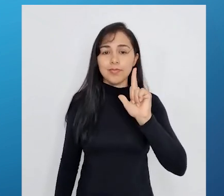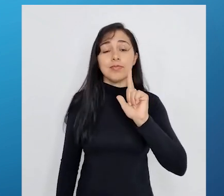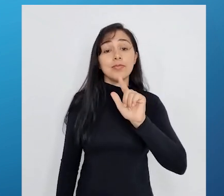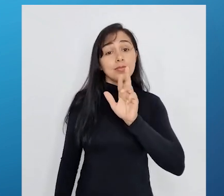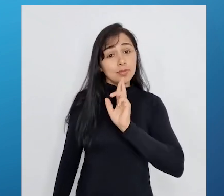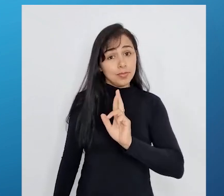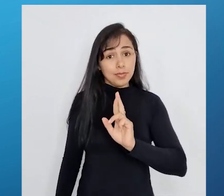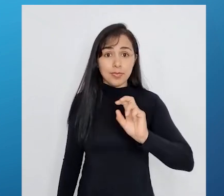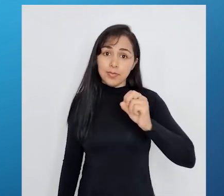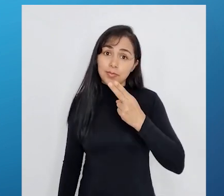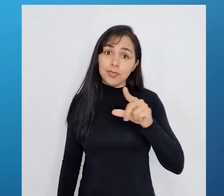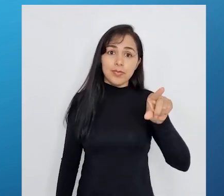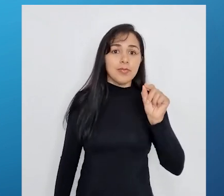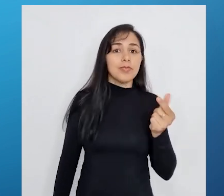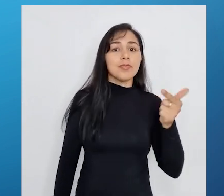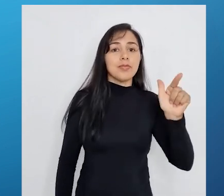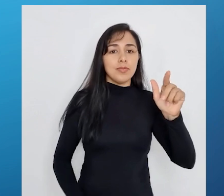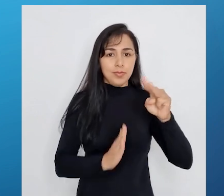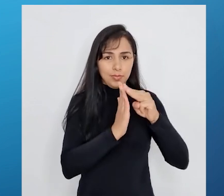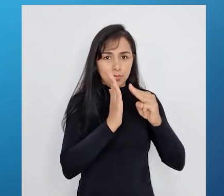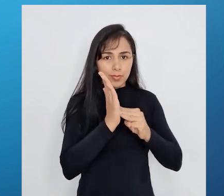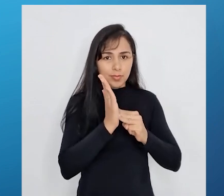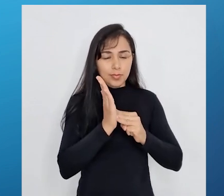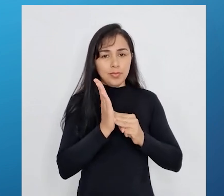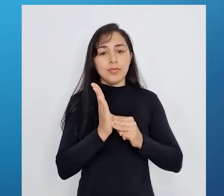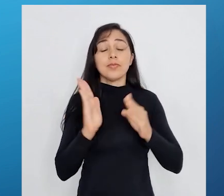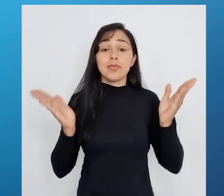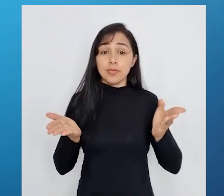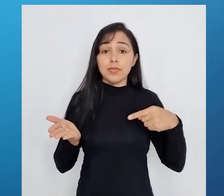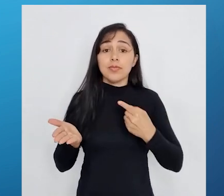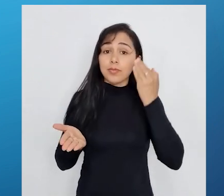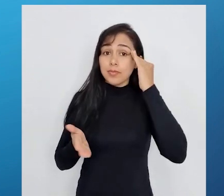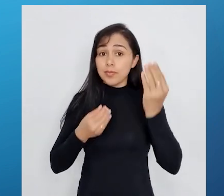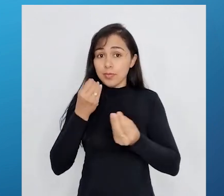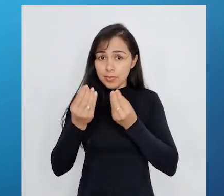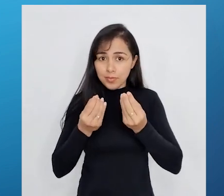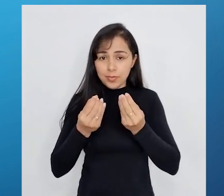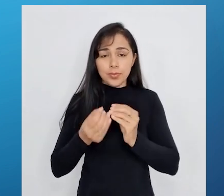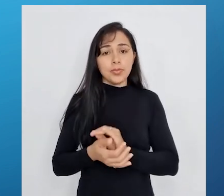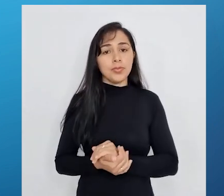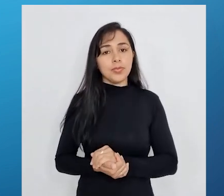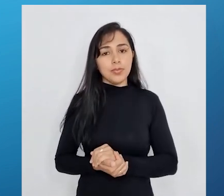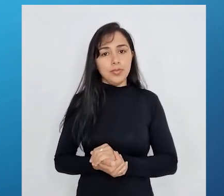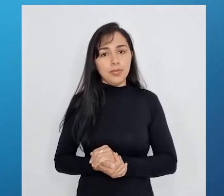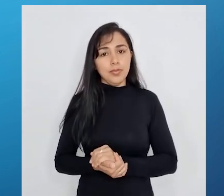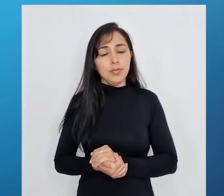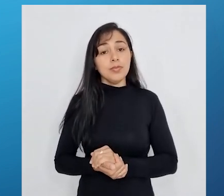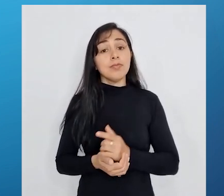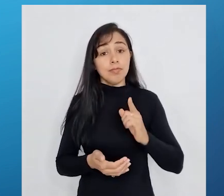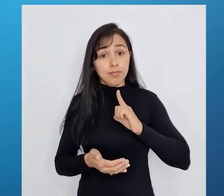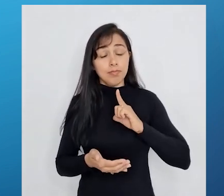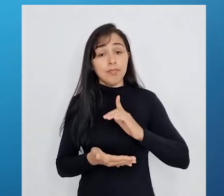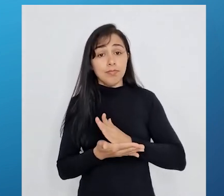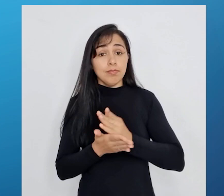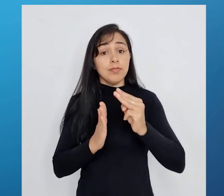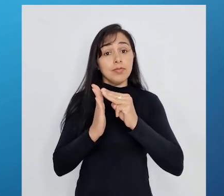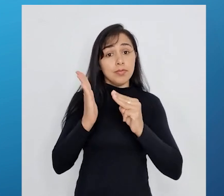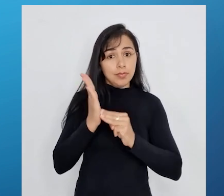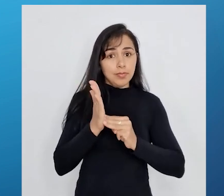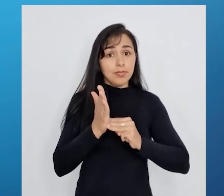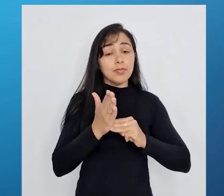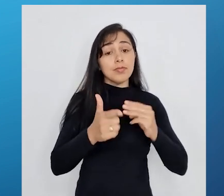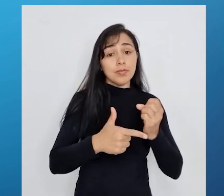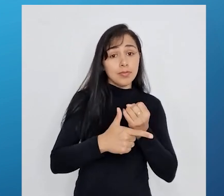melhor aplicar outro método. Então vamos entender como que funciona esse método. Existem métodos algébricos que permitem calcular o